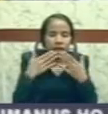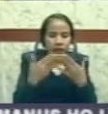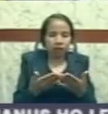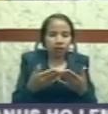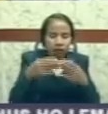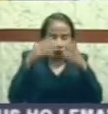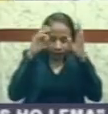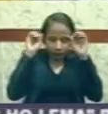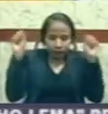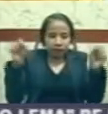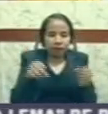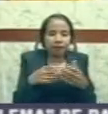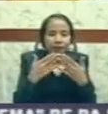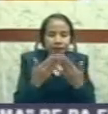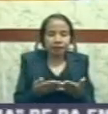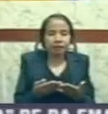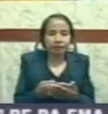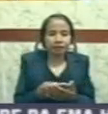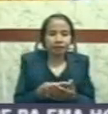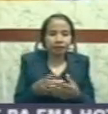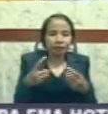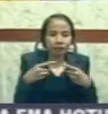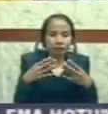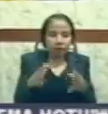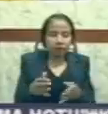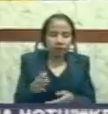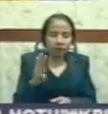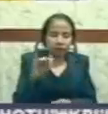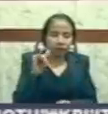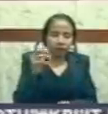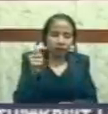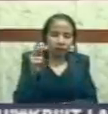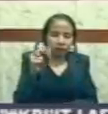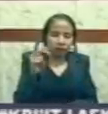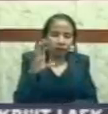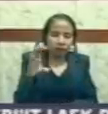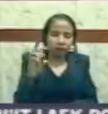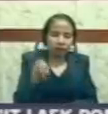presidente. Obrigado. Distinto deputado Bianco.